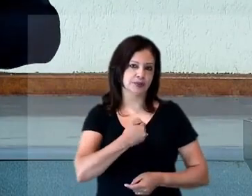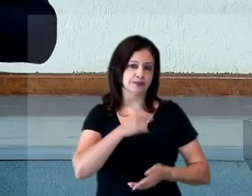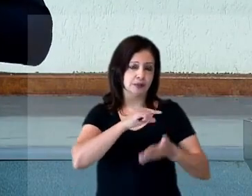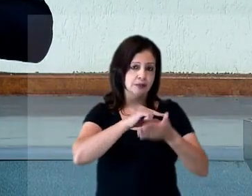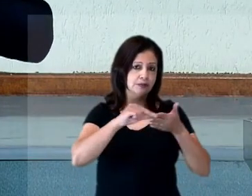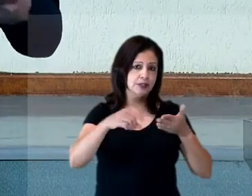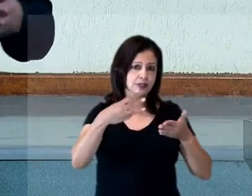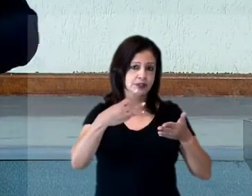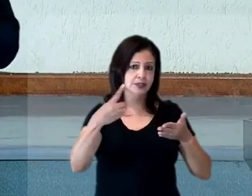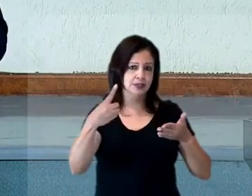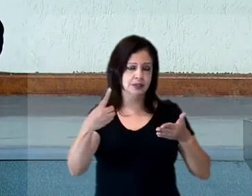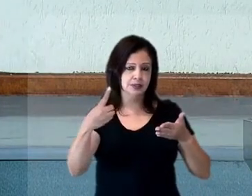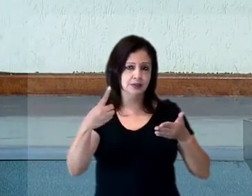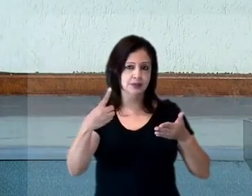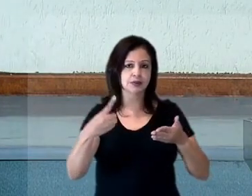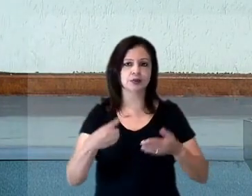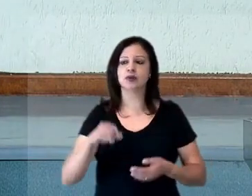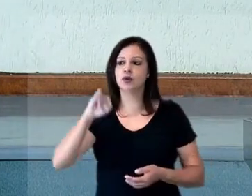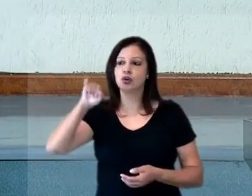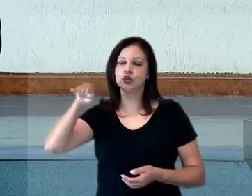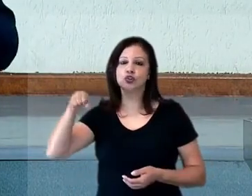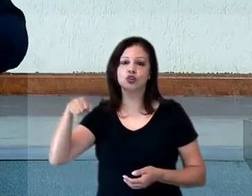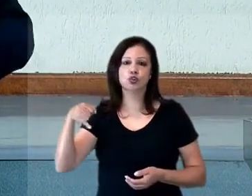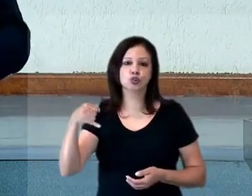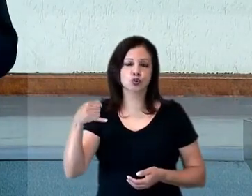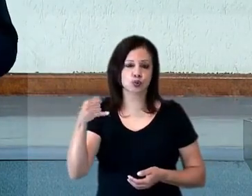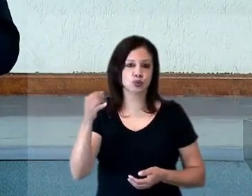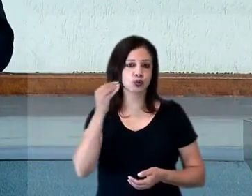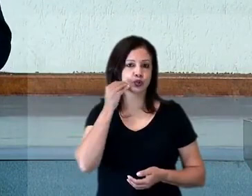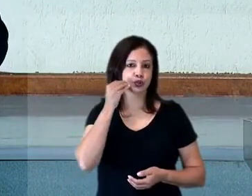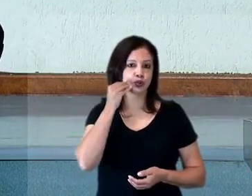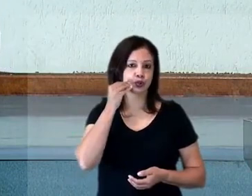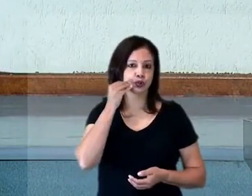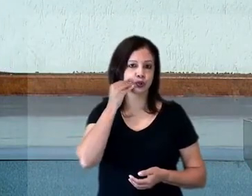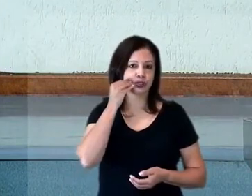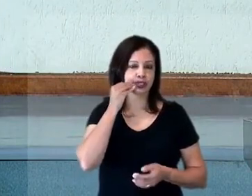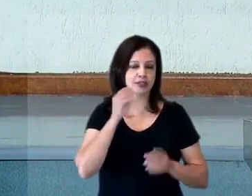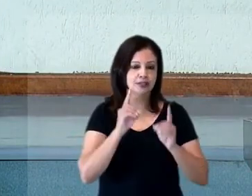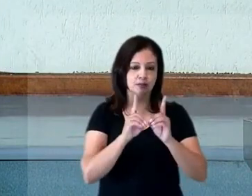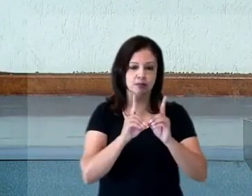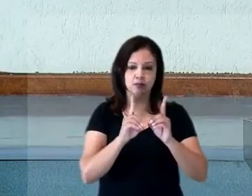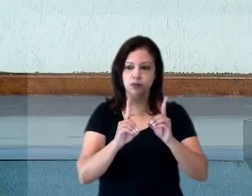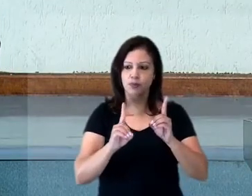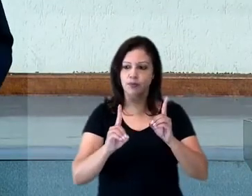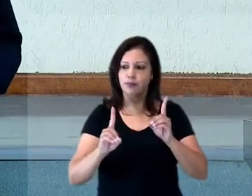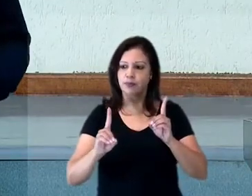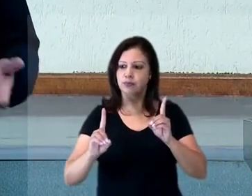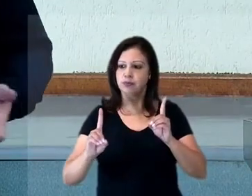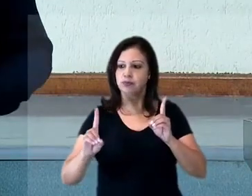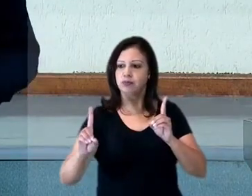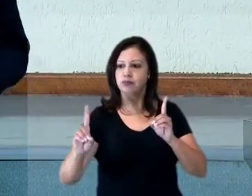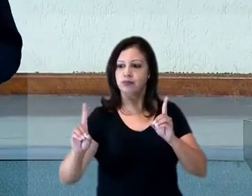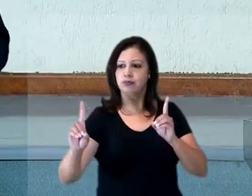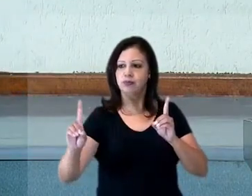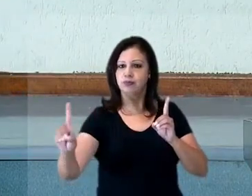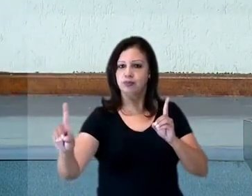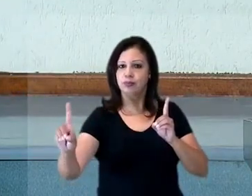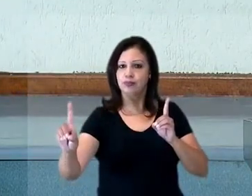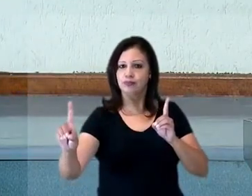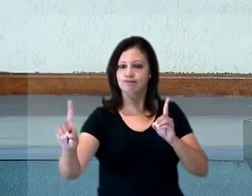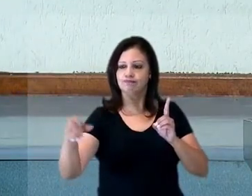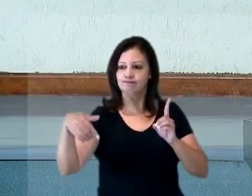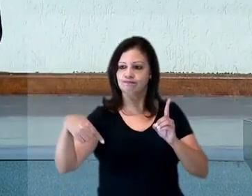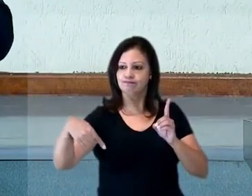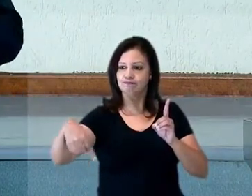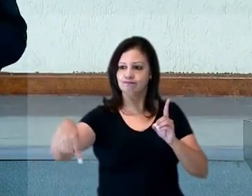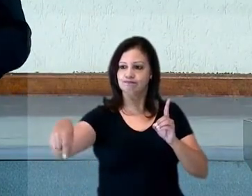Judas, ele deixa o grupo, ele se afasta dos demais discípulos. E então, após a saída de Judas, Jesus